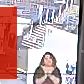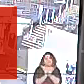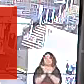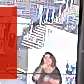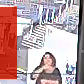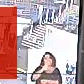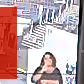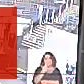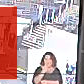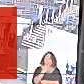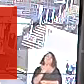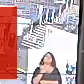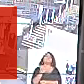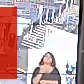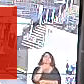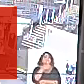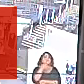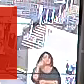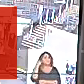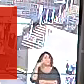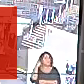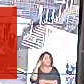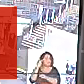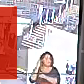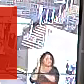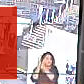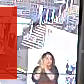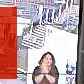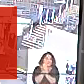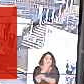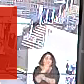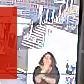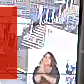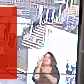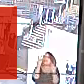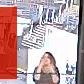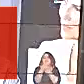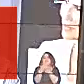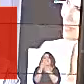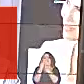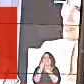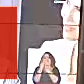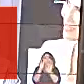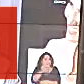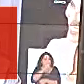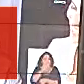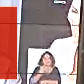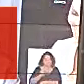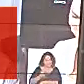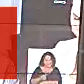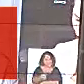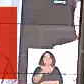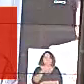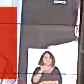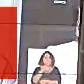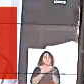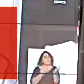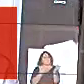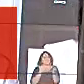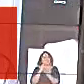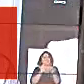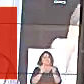dele é linda e ele continua aí fazendo a história, não parou não. Está mais jovem do que sempre. Falei com ele que ele tem que contar para a